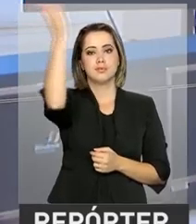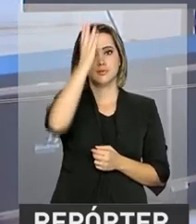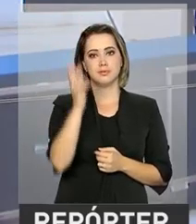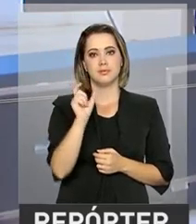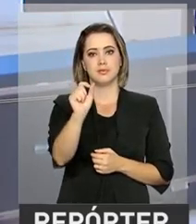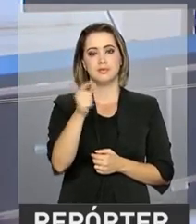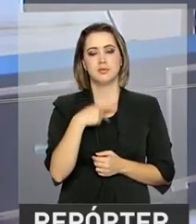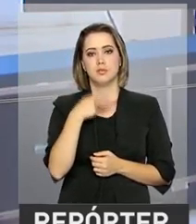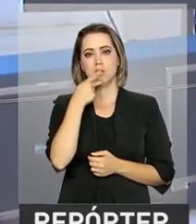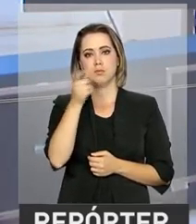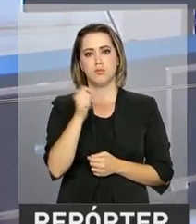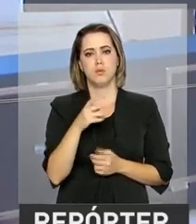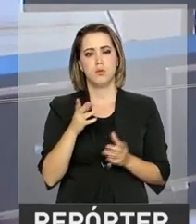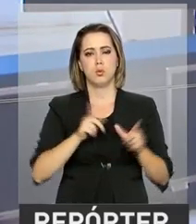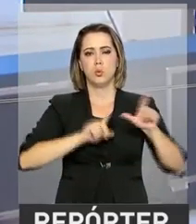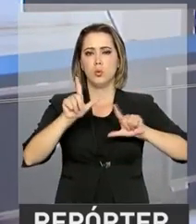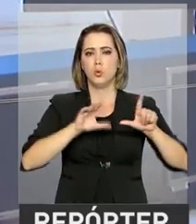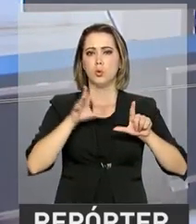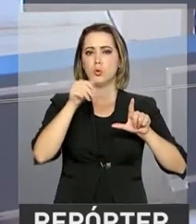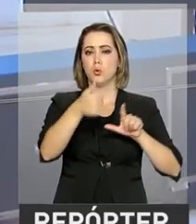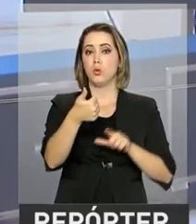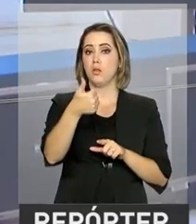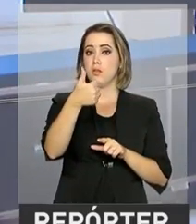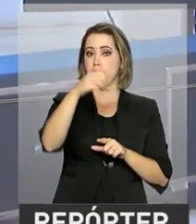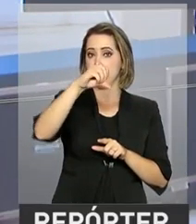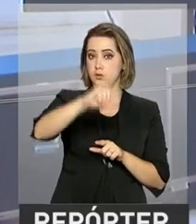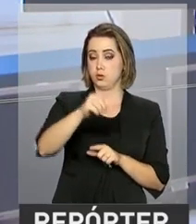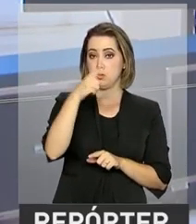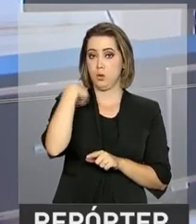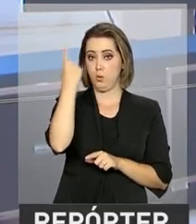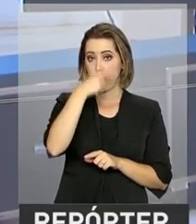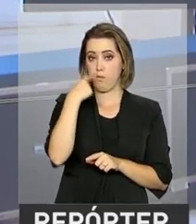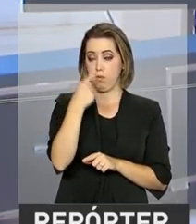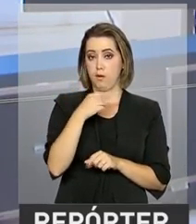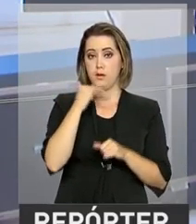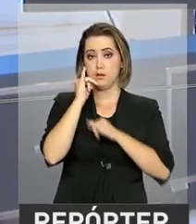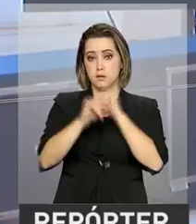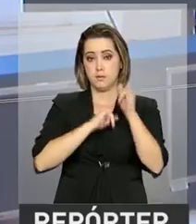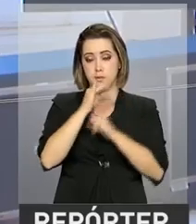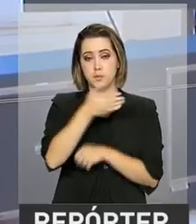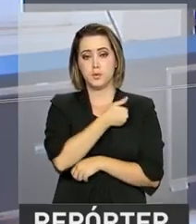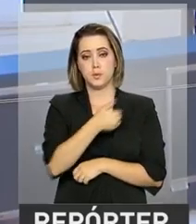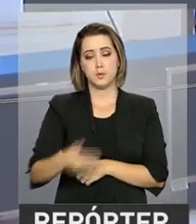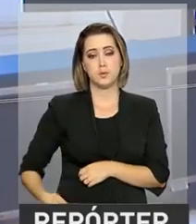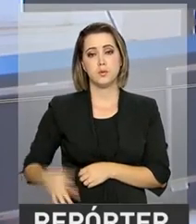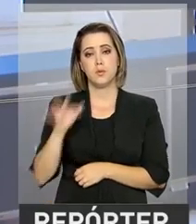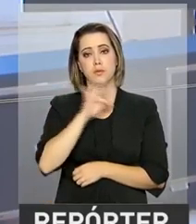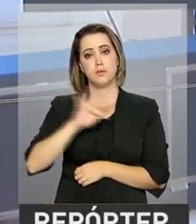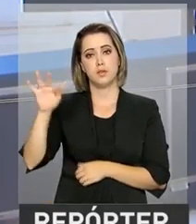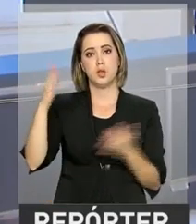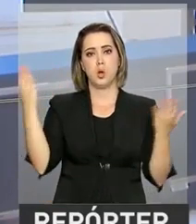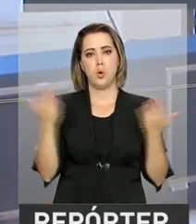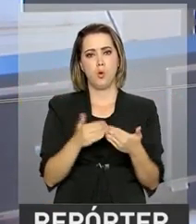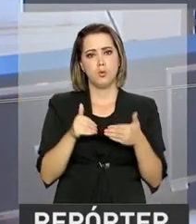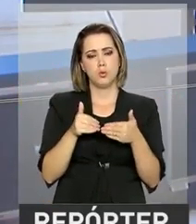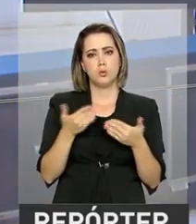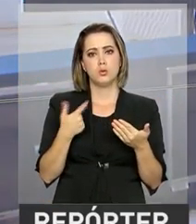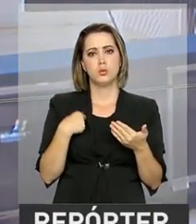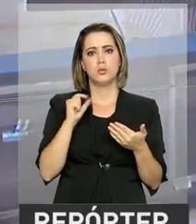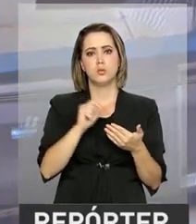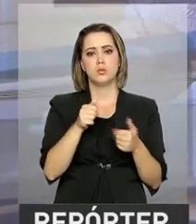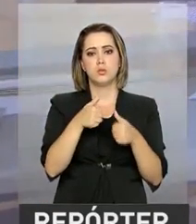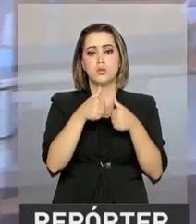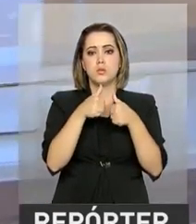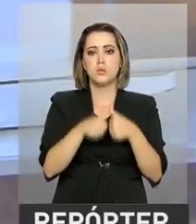rádio leva ao ar diariamente, a partir das 19 horas, as notícias do governo federal. Quem está hoje nos estúdios é